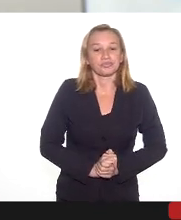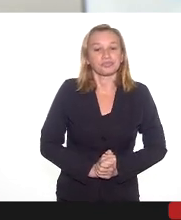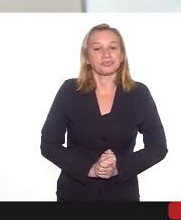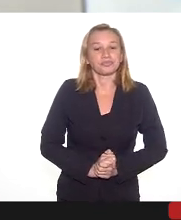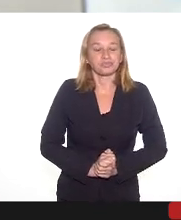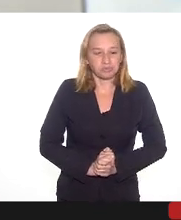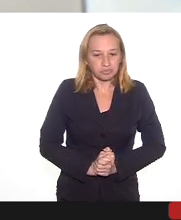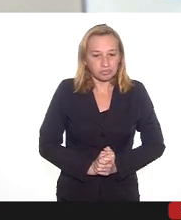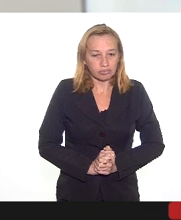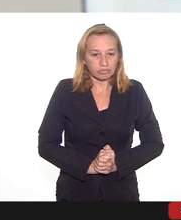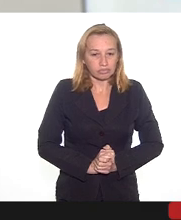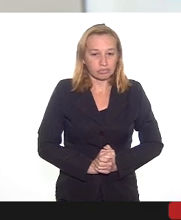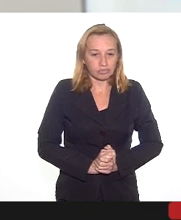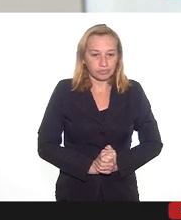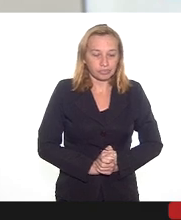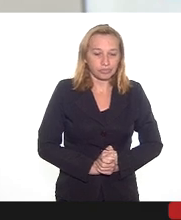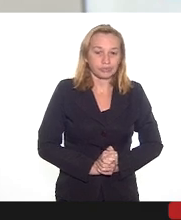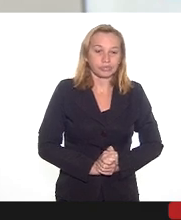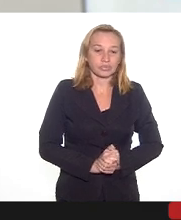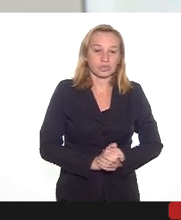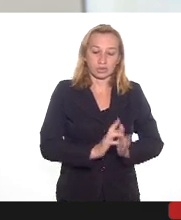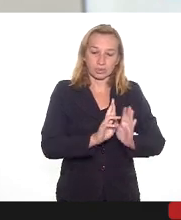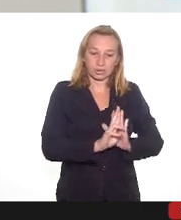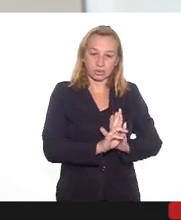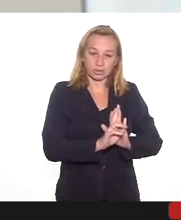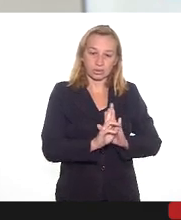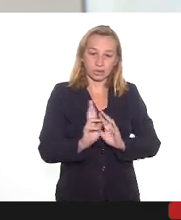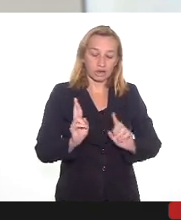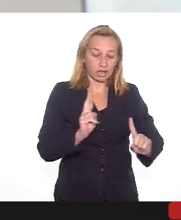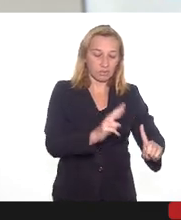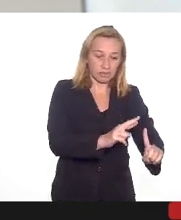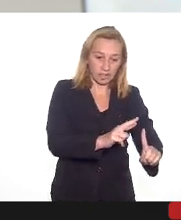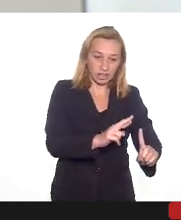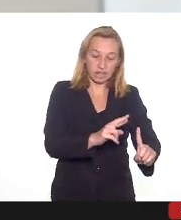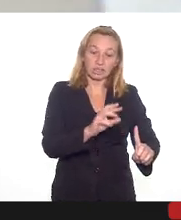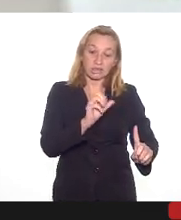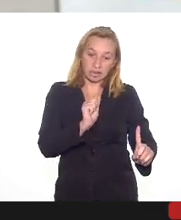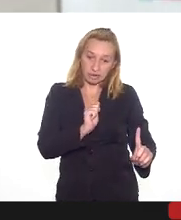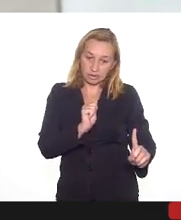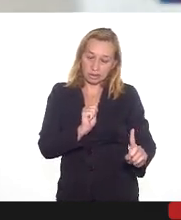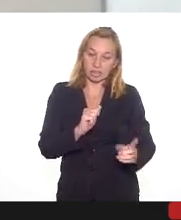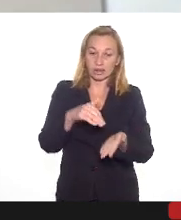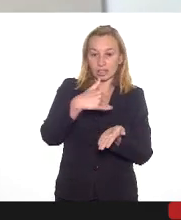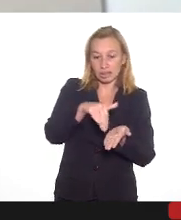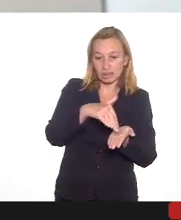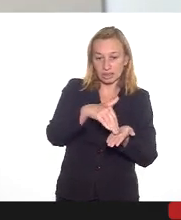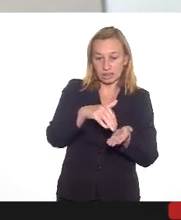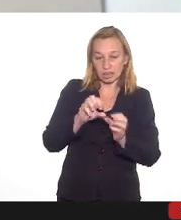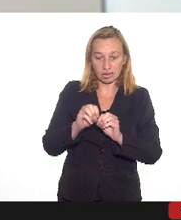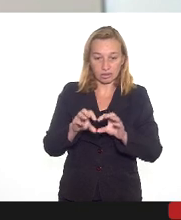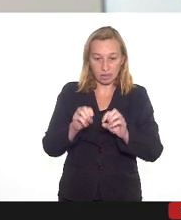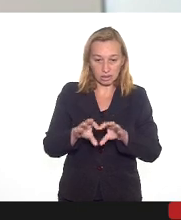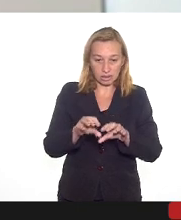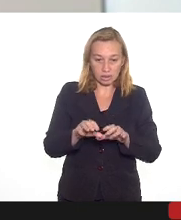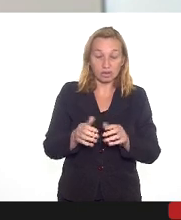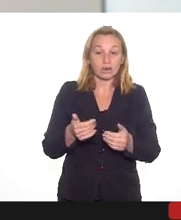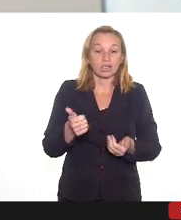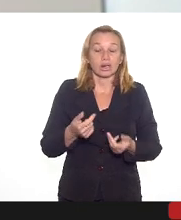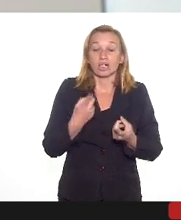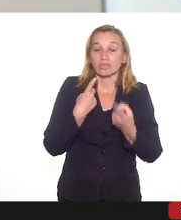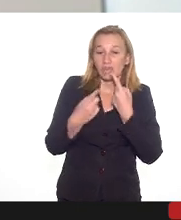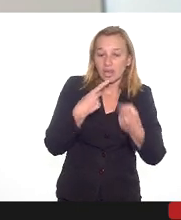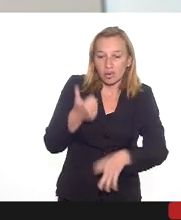que Vossa Excelência fez referência. Esperamos, né, que essa transição signifique a manutenção do